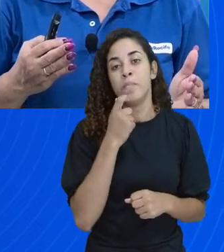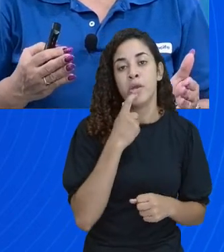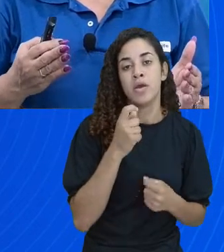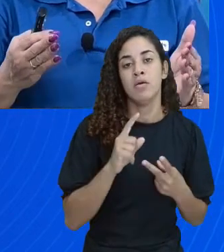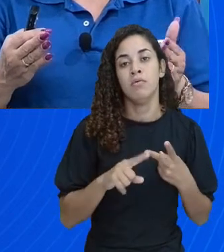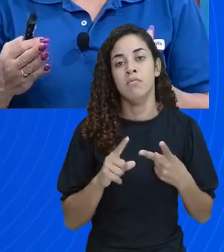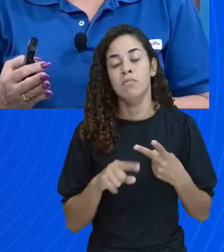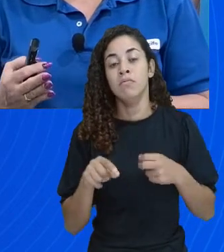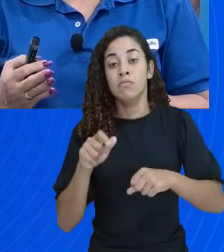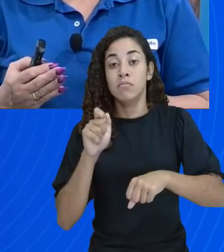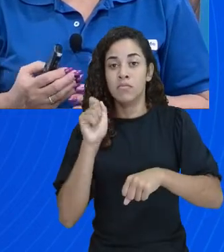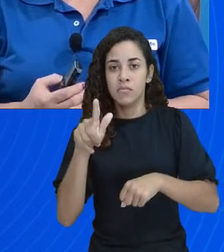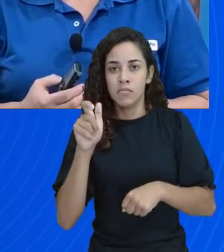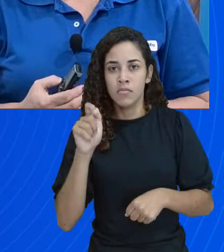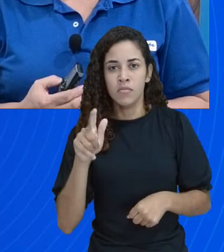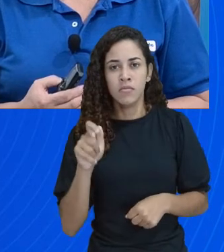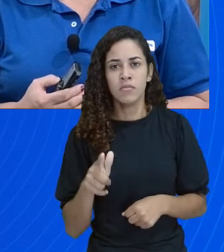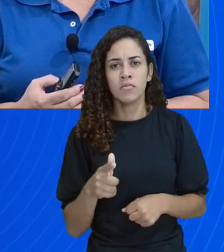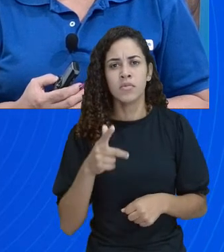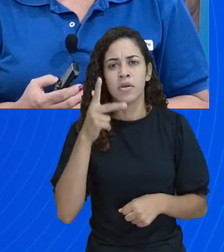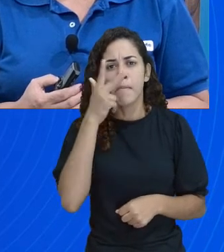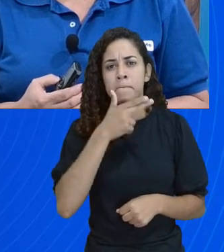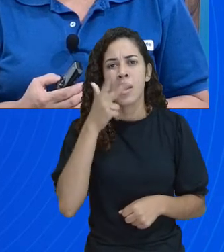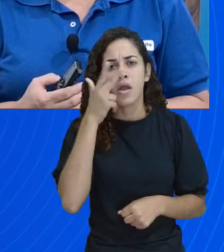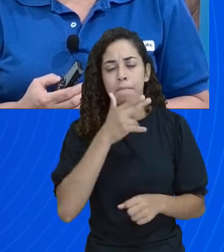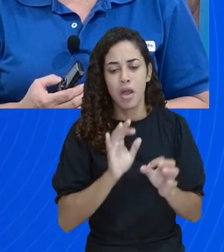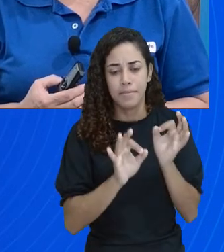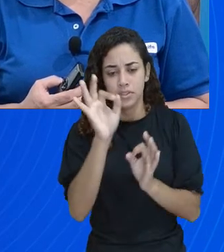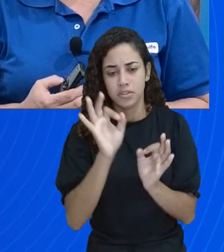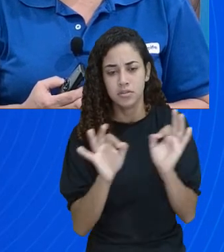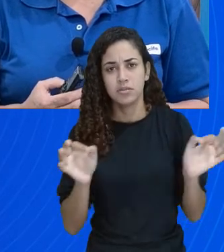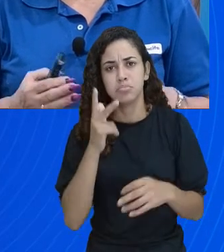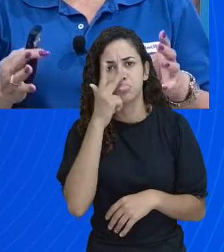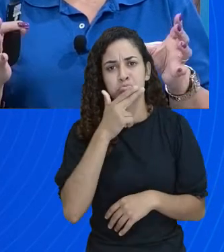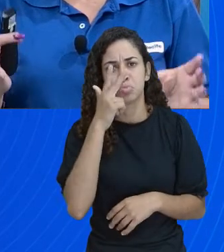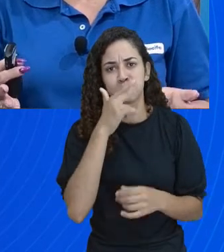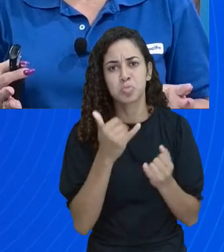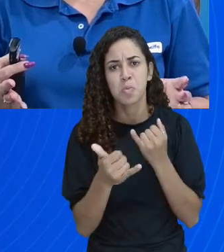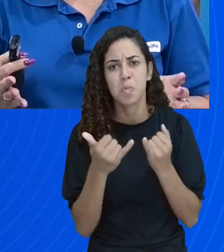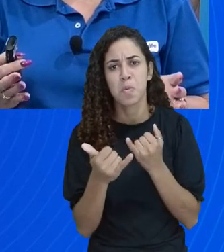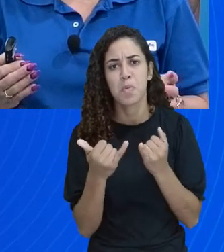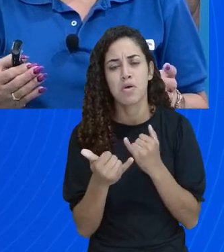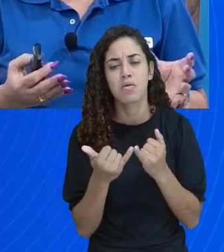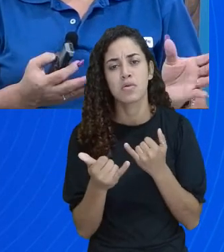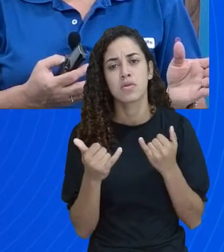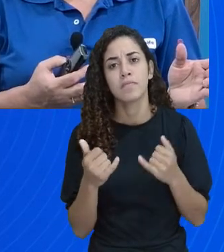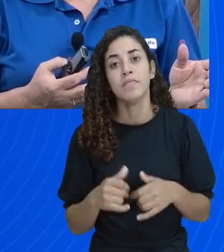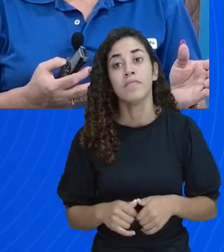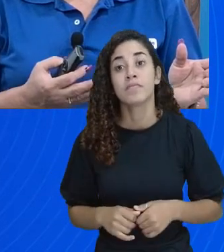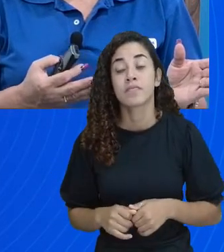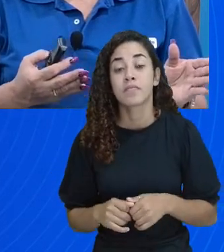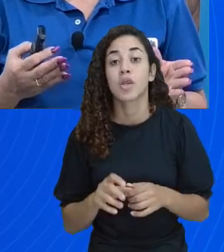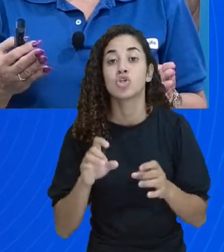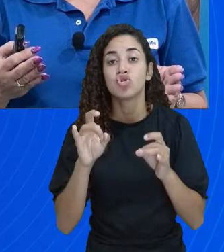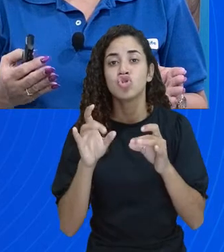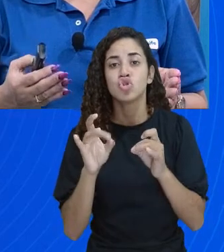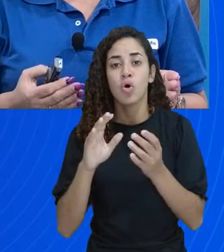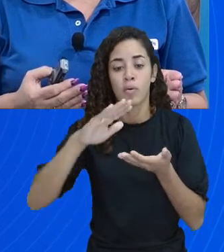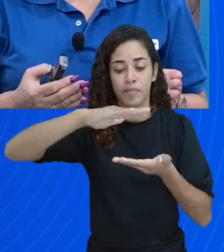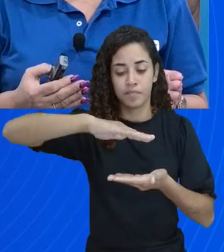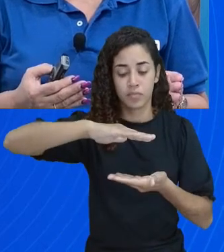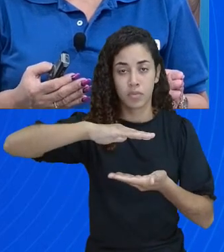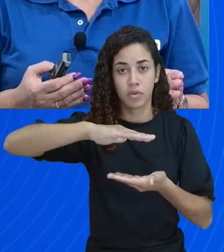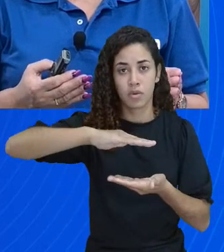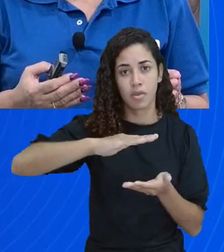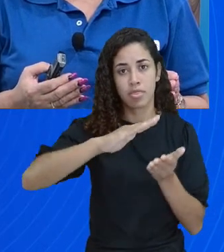o polígono azul têm a mesma medida. Perceberam isso? Então, eles são semelhantes. Eles só estão em posições